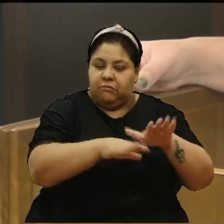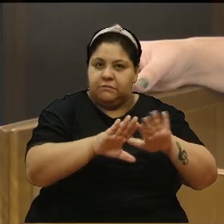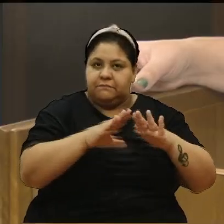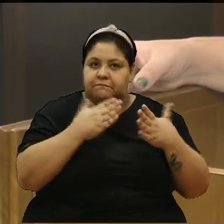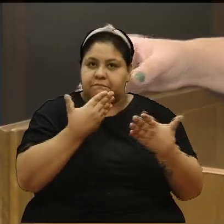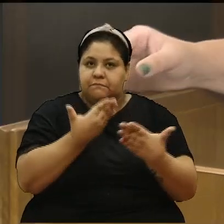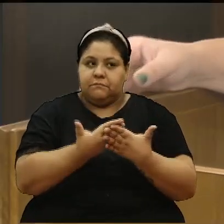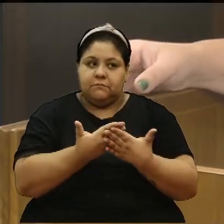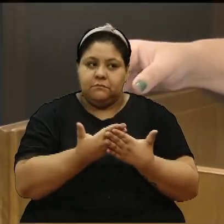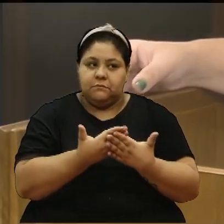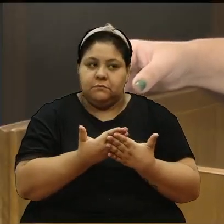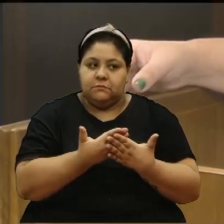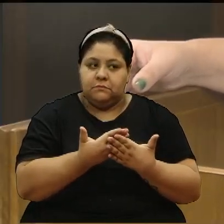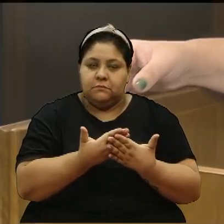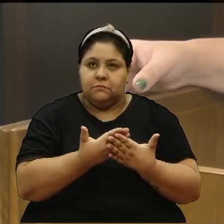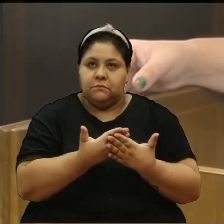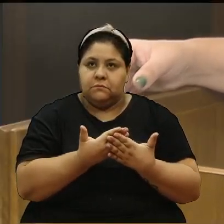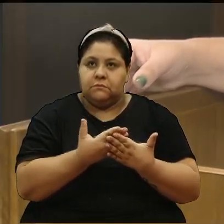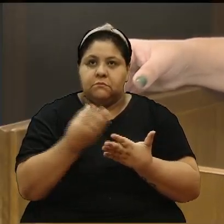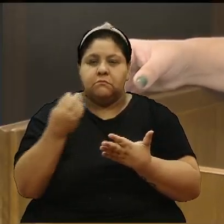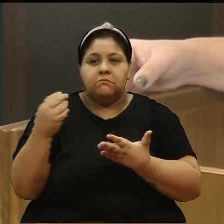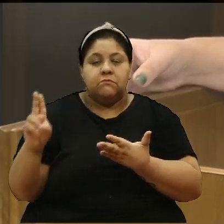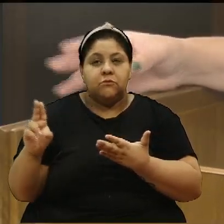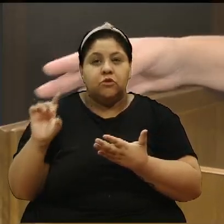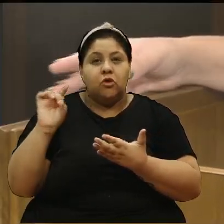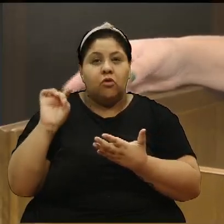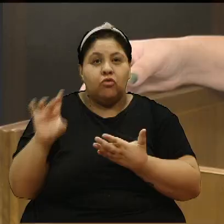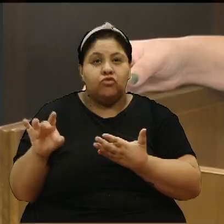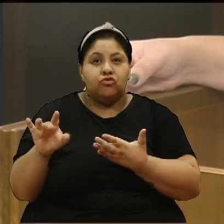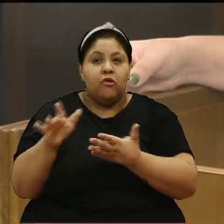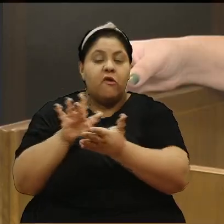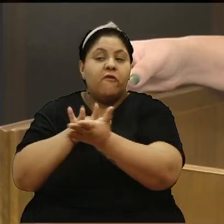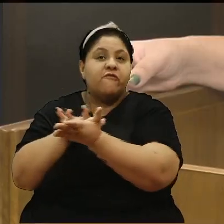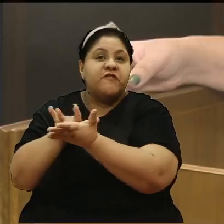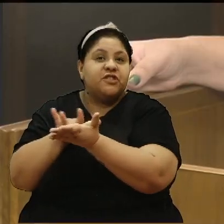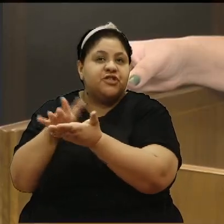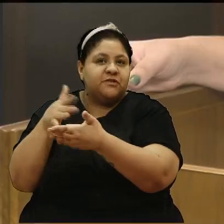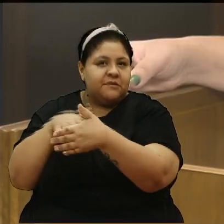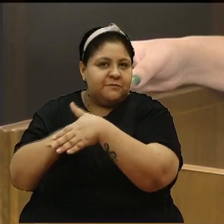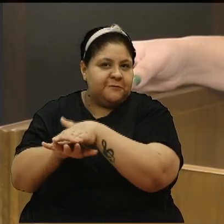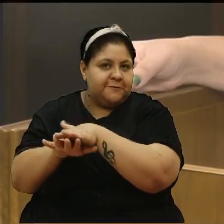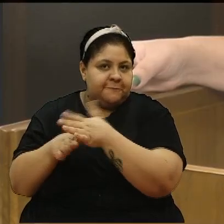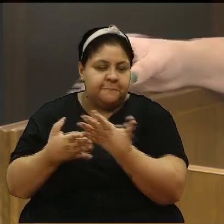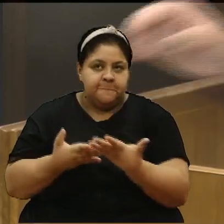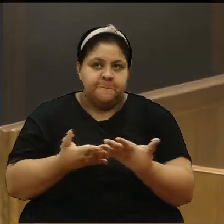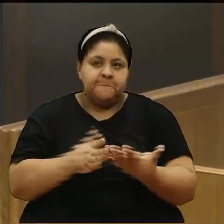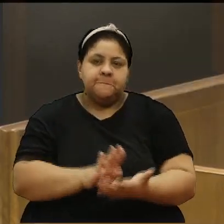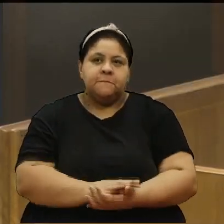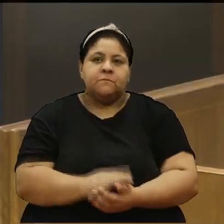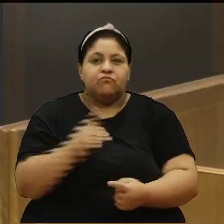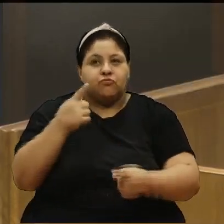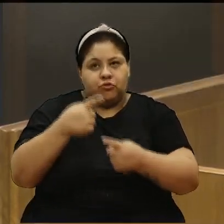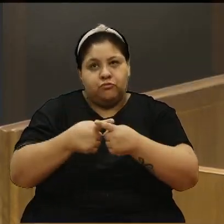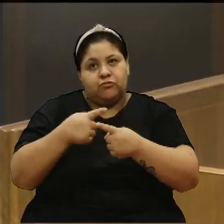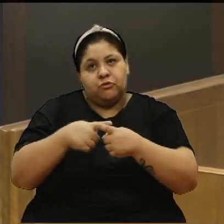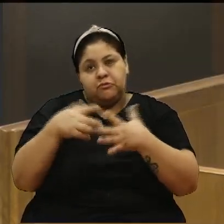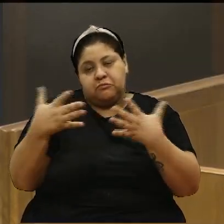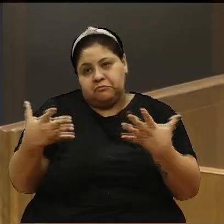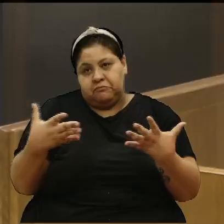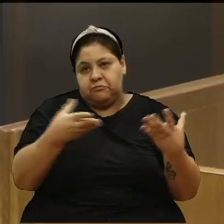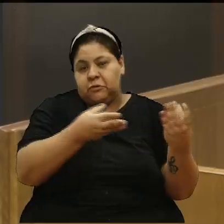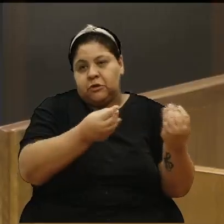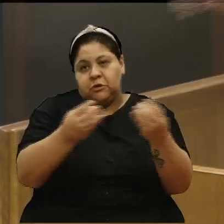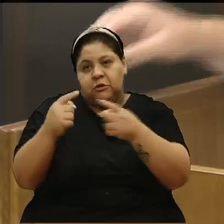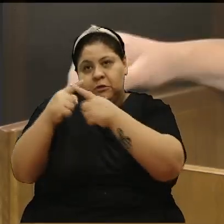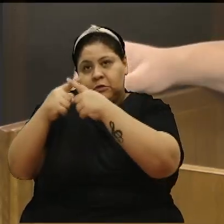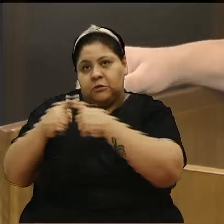escolas? Ou estamos apenas fingindo a questão da inclusão? Porque é isso que muitas